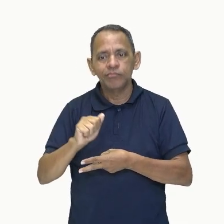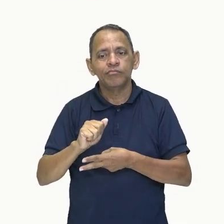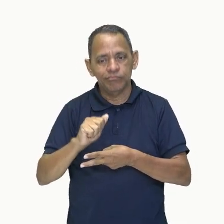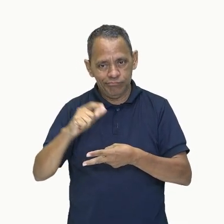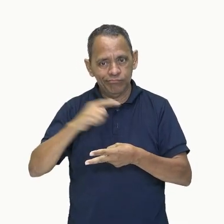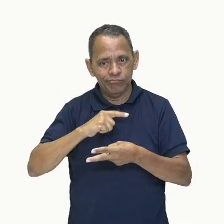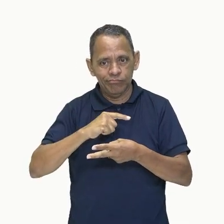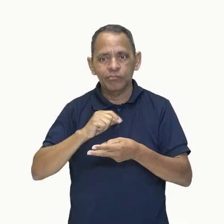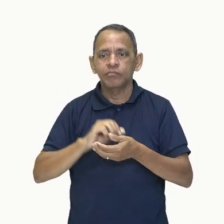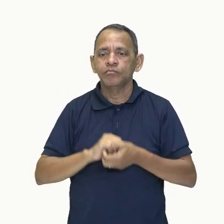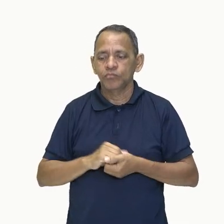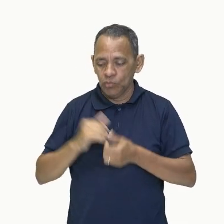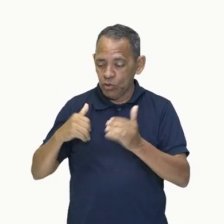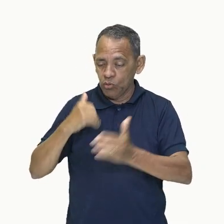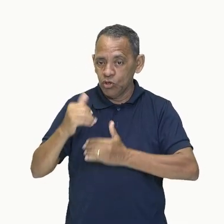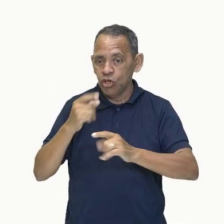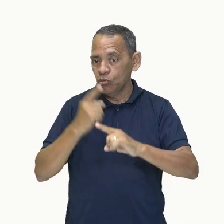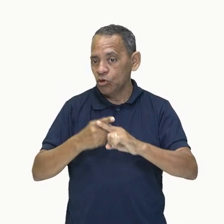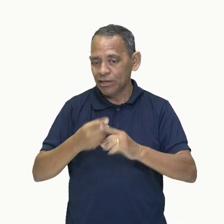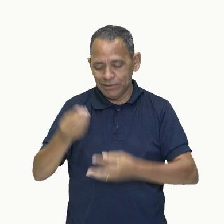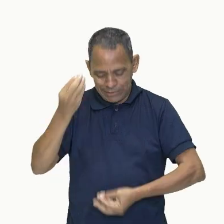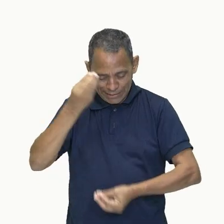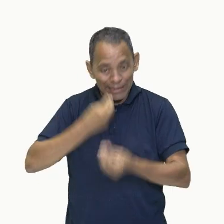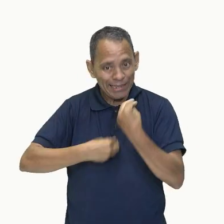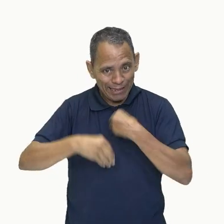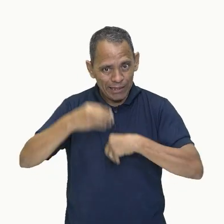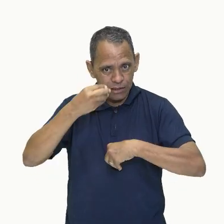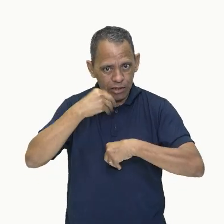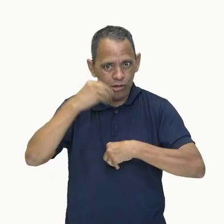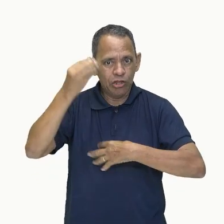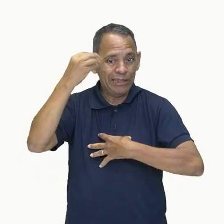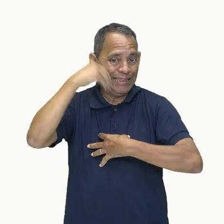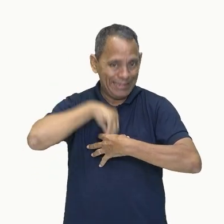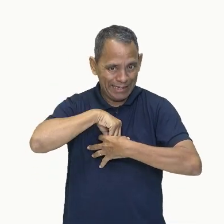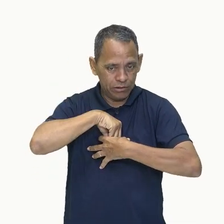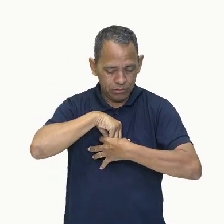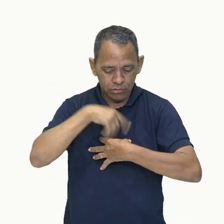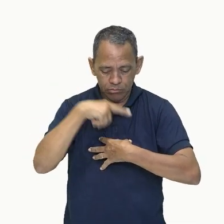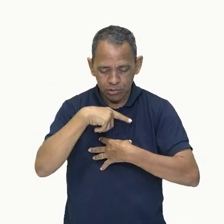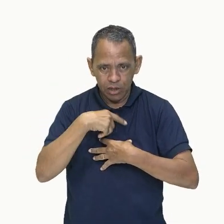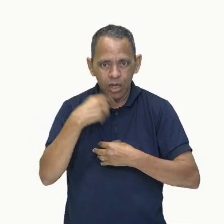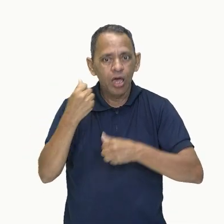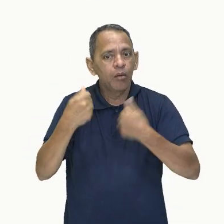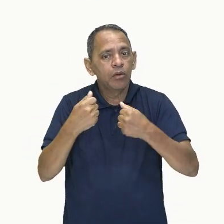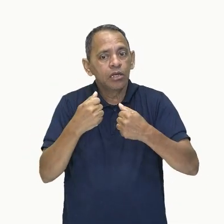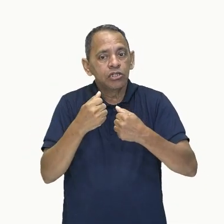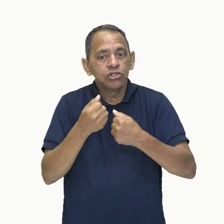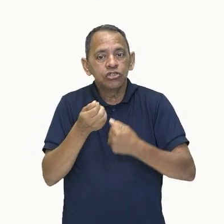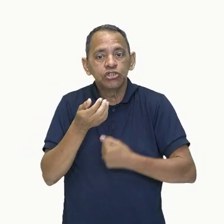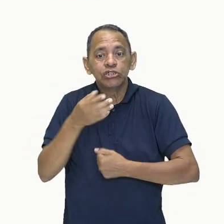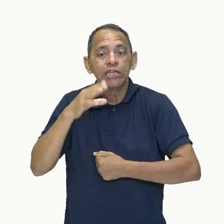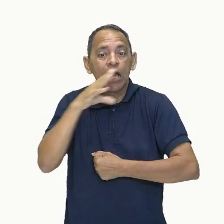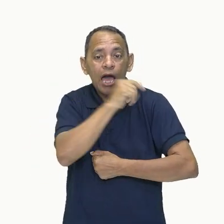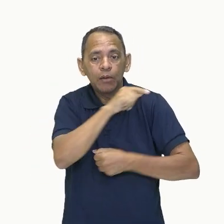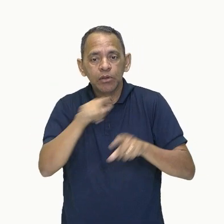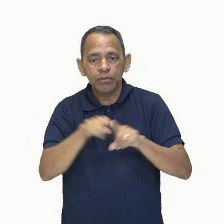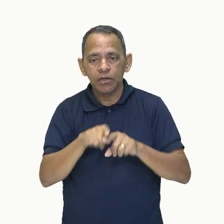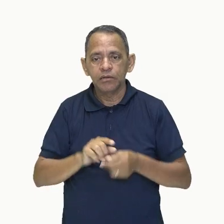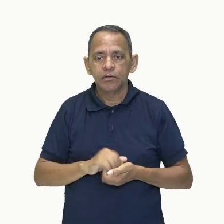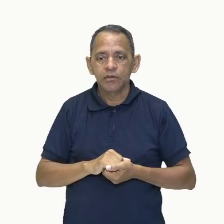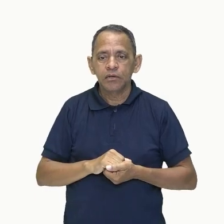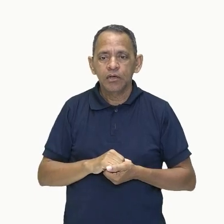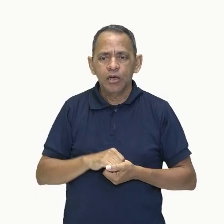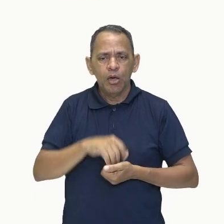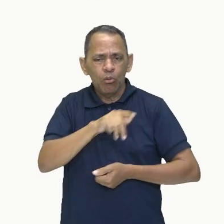porque esses alimentos precisam ser digeridos o mais rápido. Ah, professor, quer dizer que isso ocorre